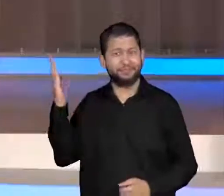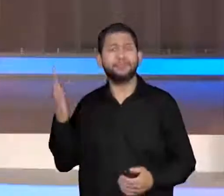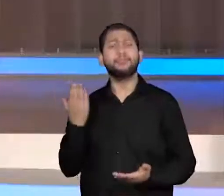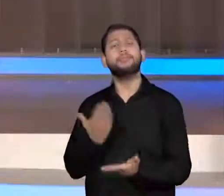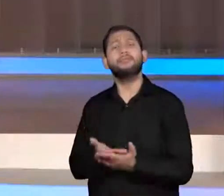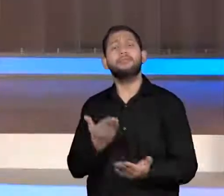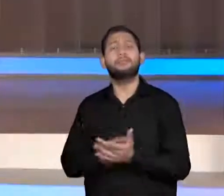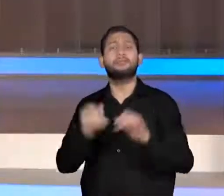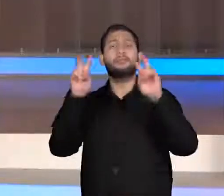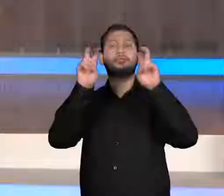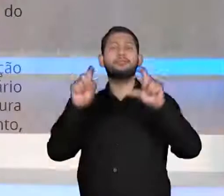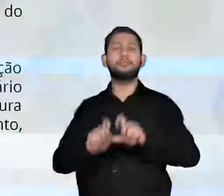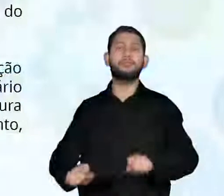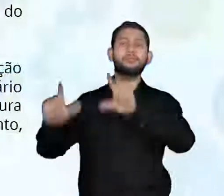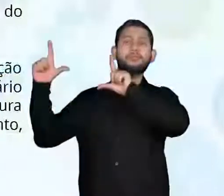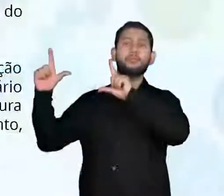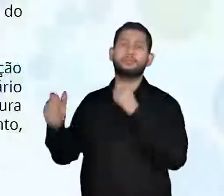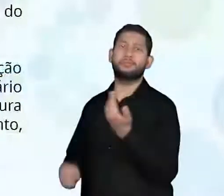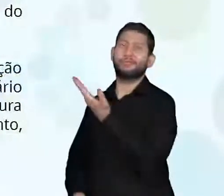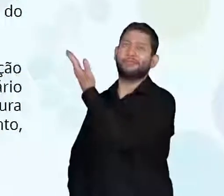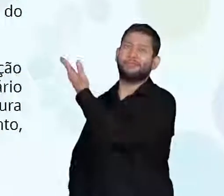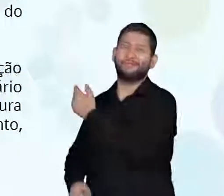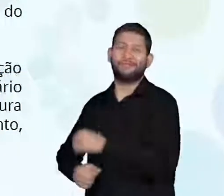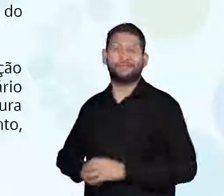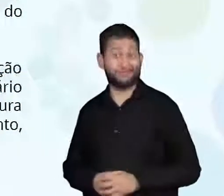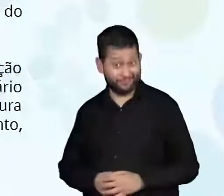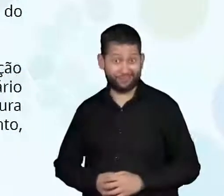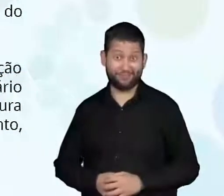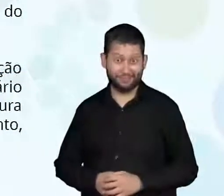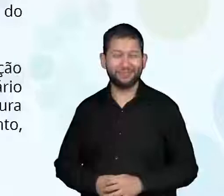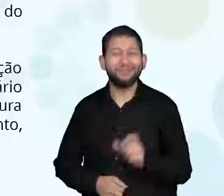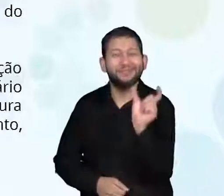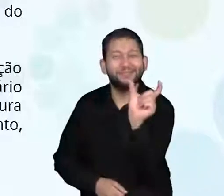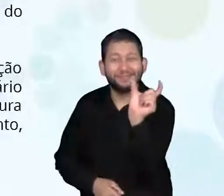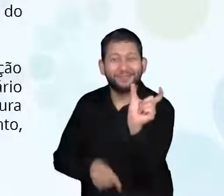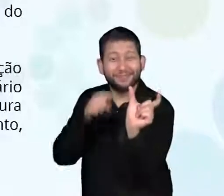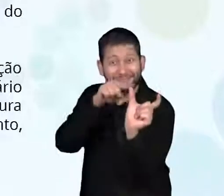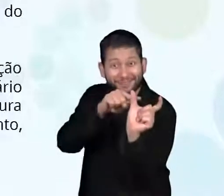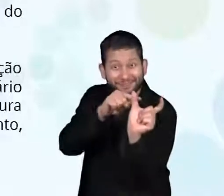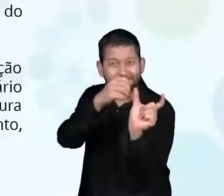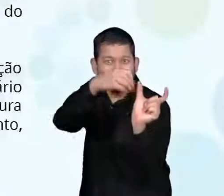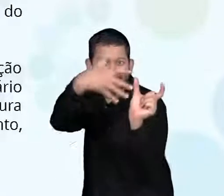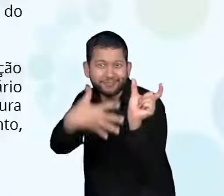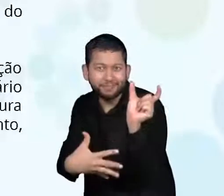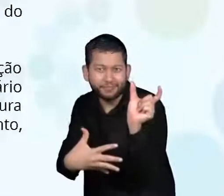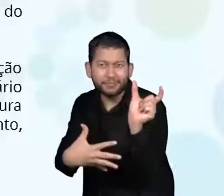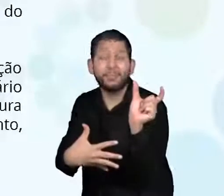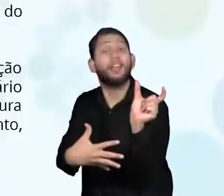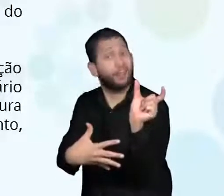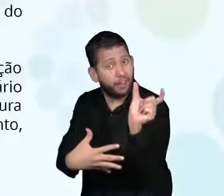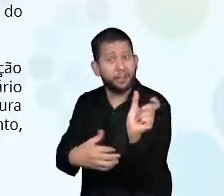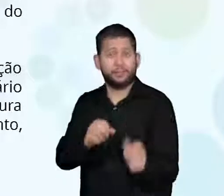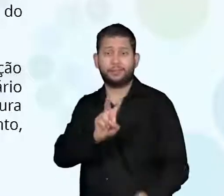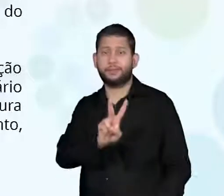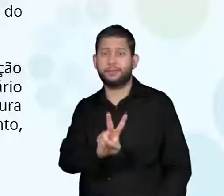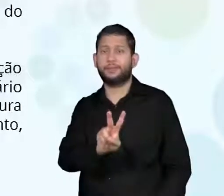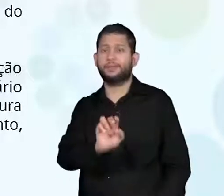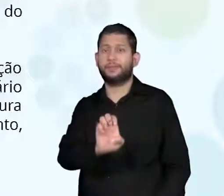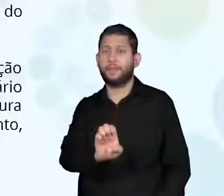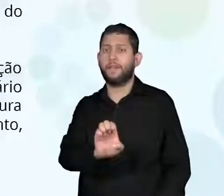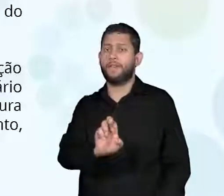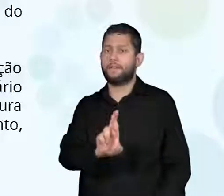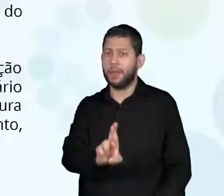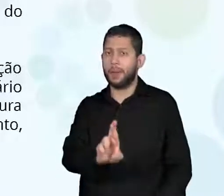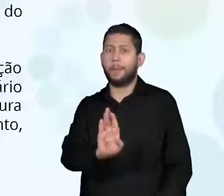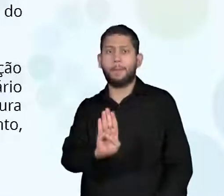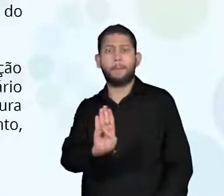nossa aula de hoje é Escrevendo os verbetes. Vou deixar aquele momento aí de te fazer uma fotografia,